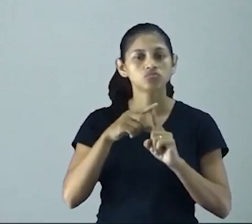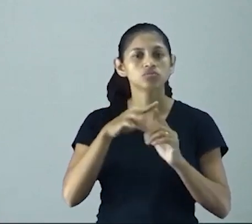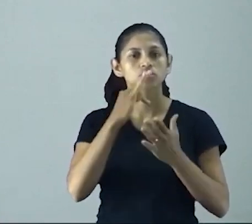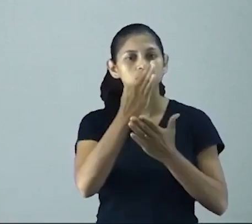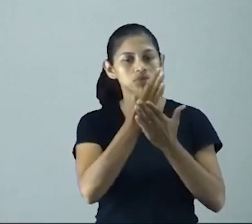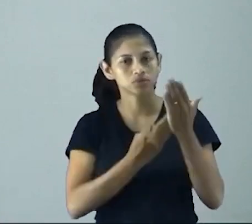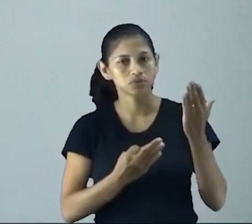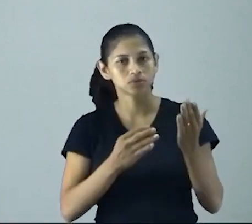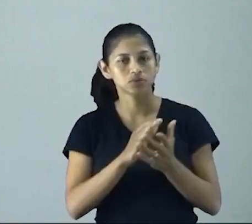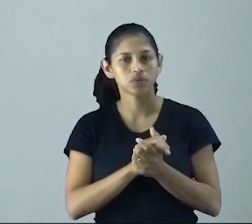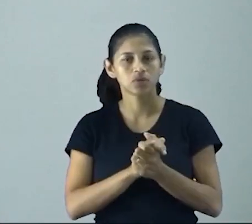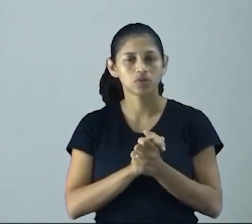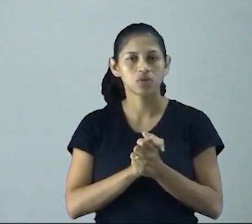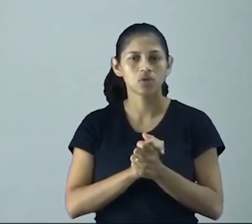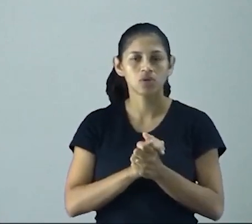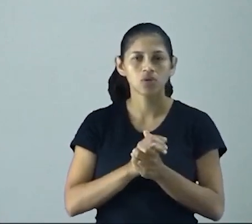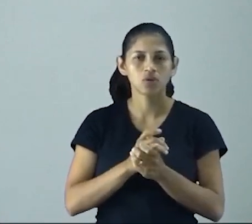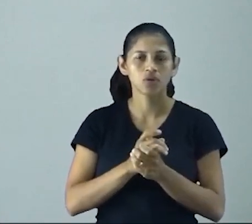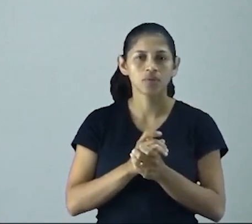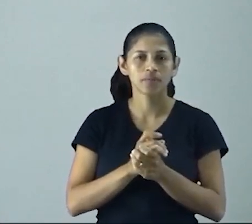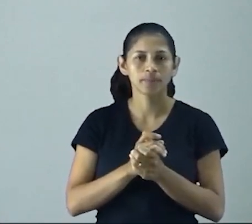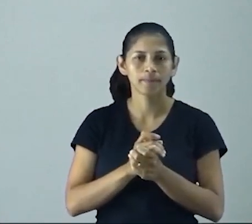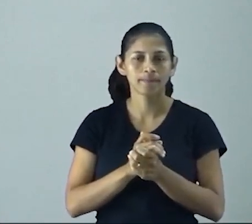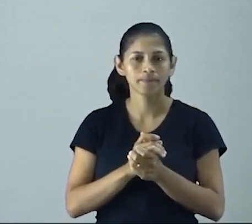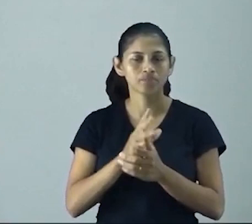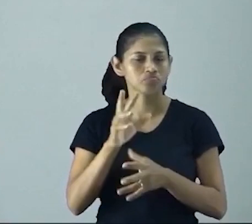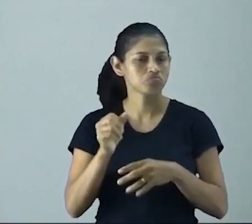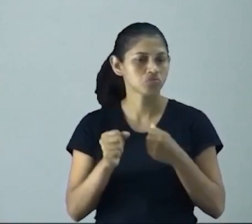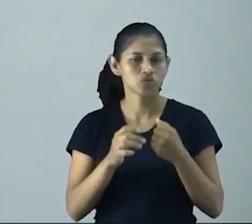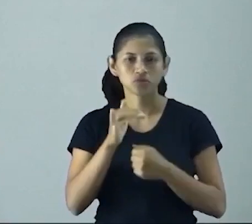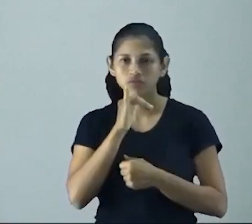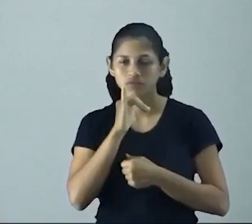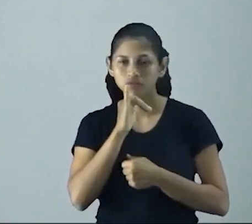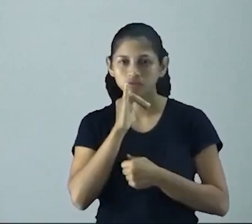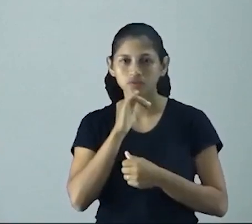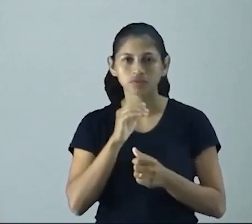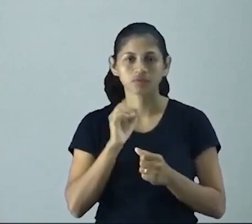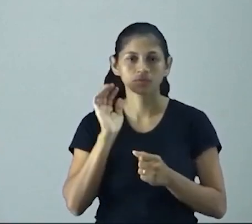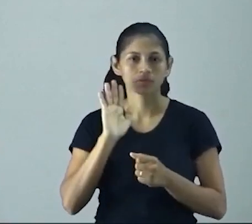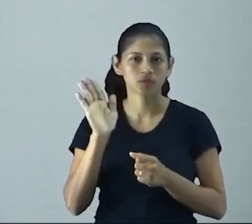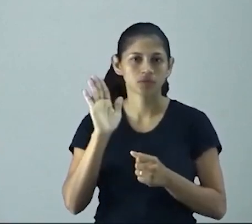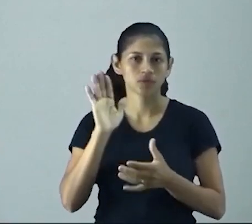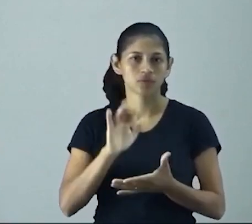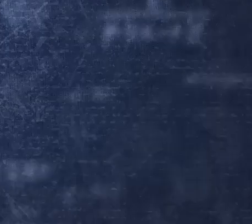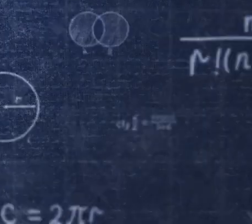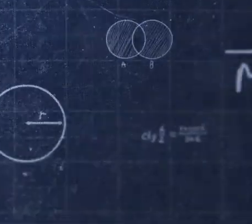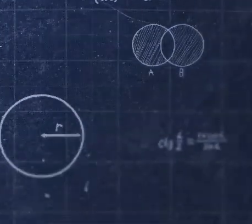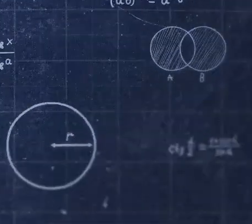professores, né? Peguem outros exemplos, tá certo? E até a próxima aula.